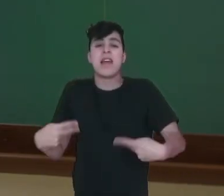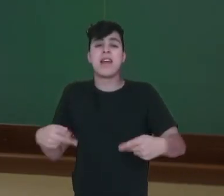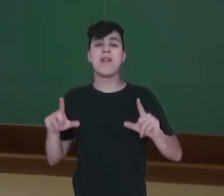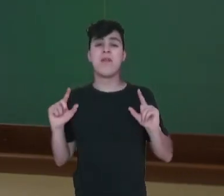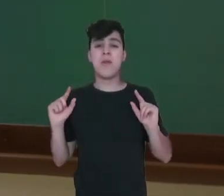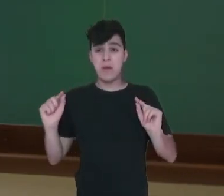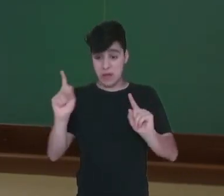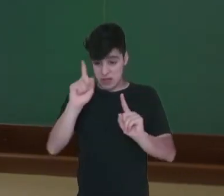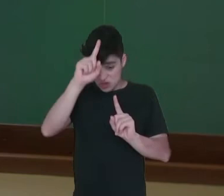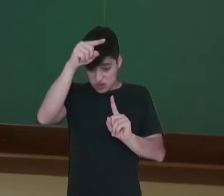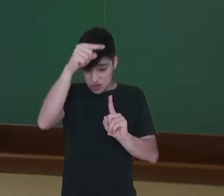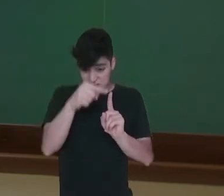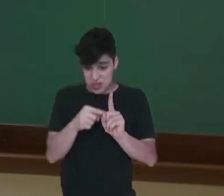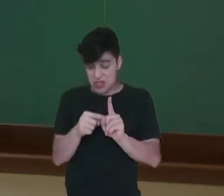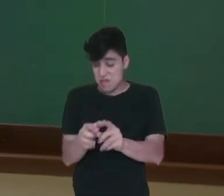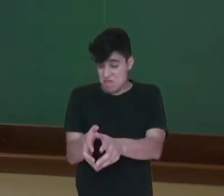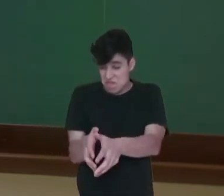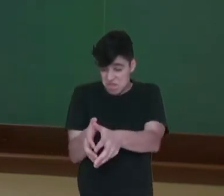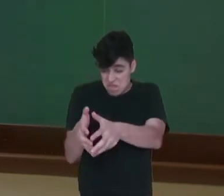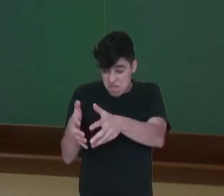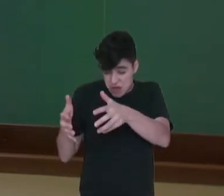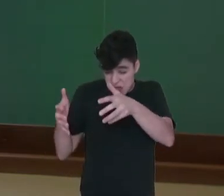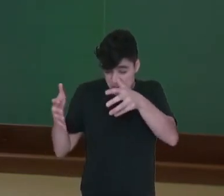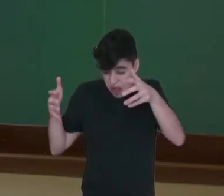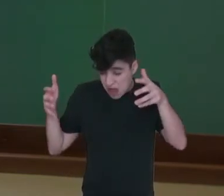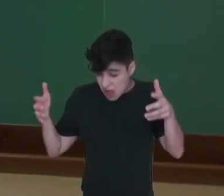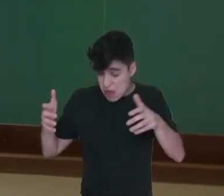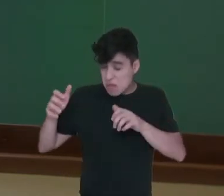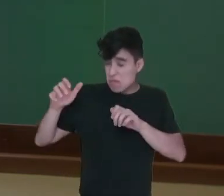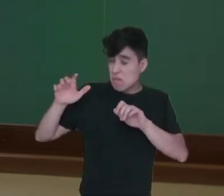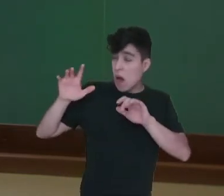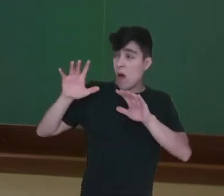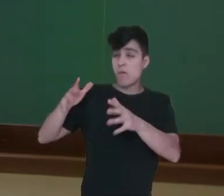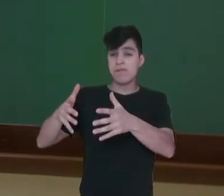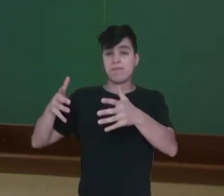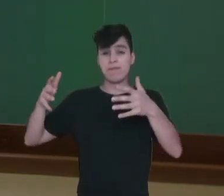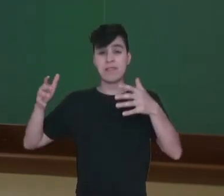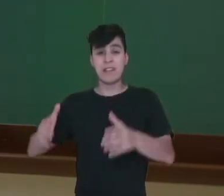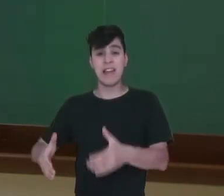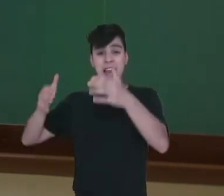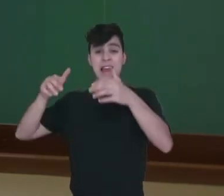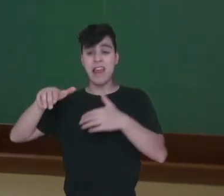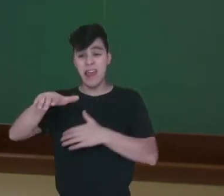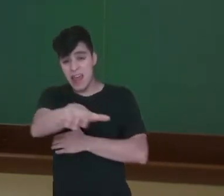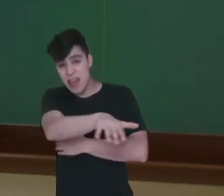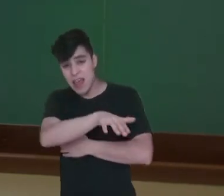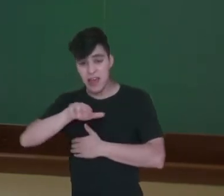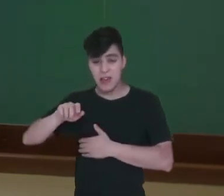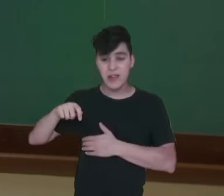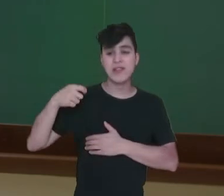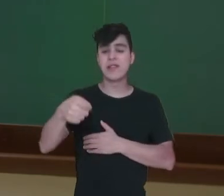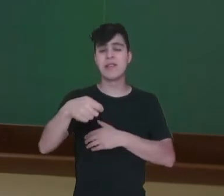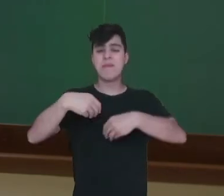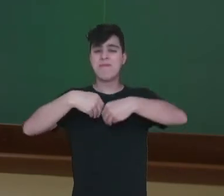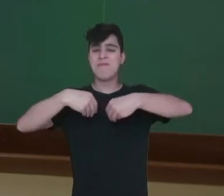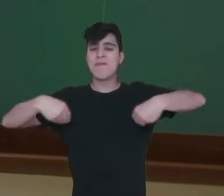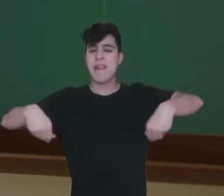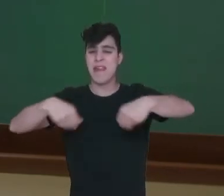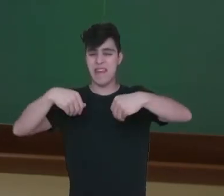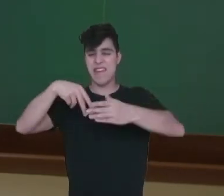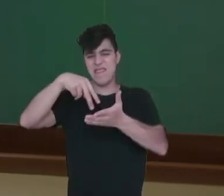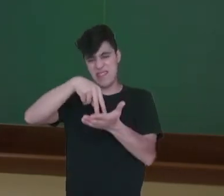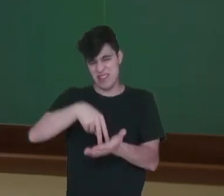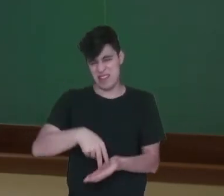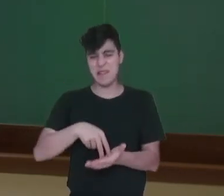com os maiores tamanhos, né? Vamos dizer assim, com maior porte. É essa área ali de mata de terra firme,